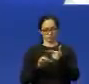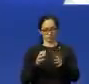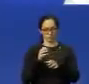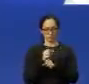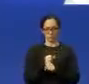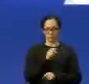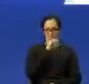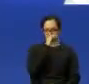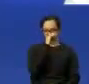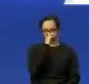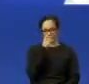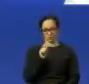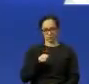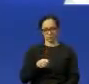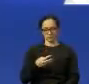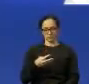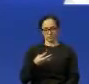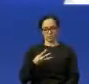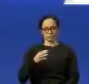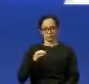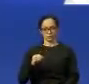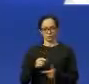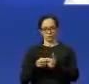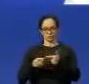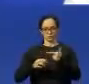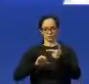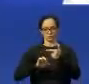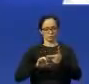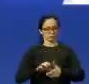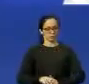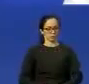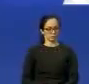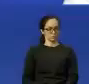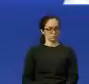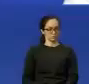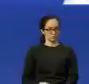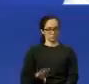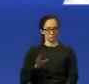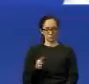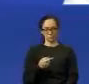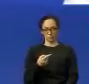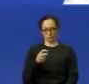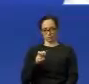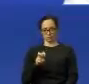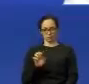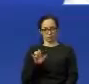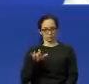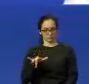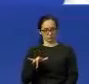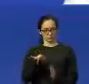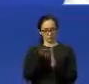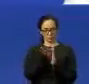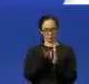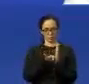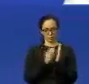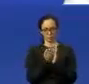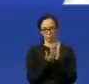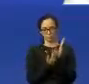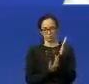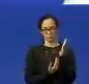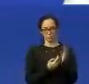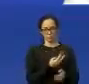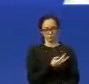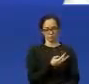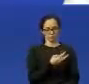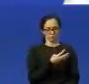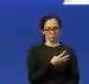alcançando, nesse caso, 340 sobre 9 centímetros. Como sobraram 15 centímetros, o ralo escoou